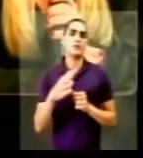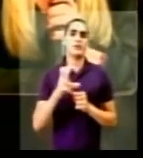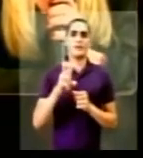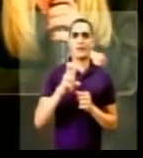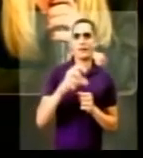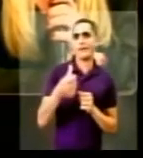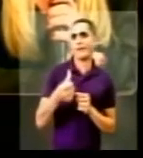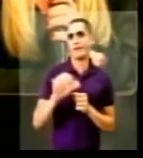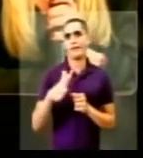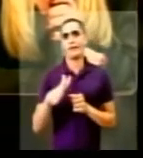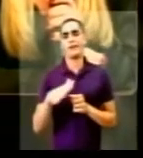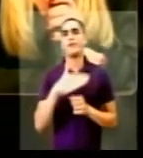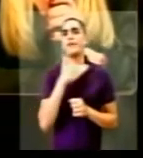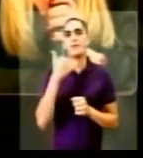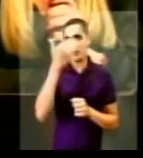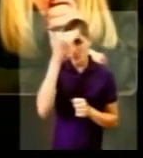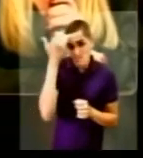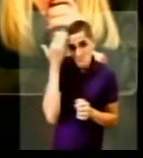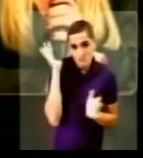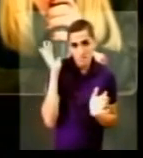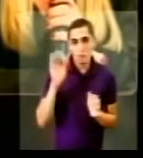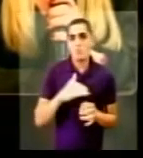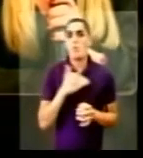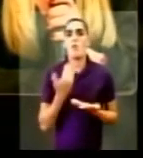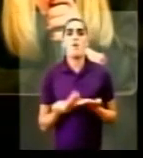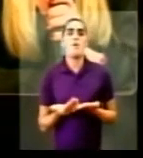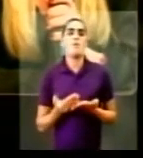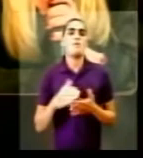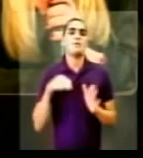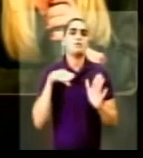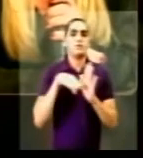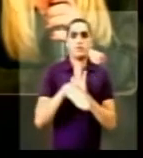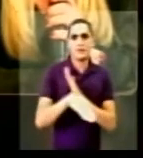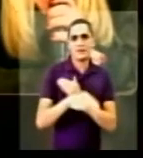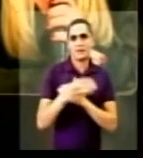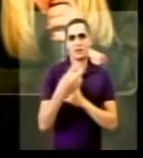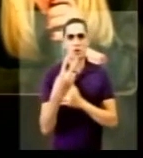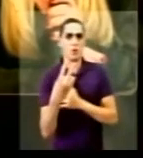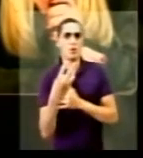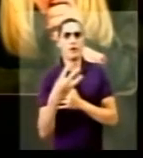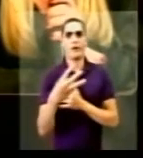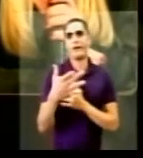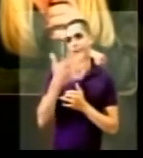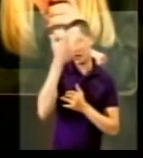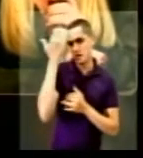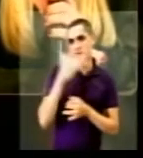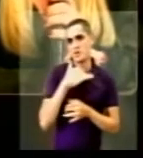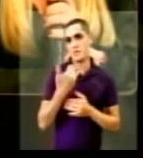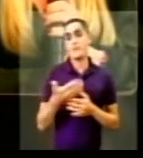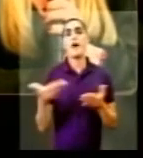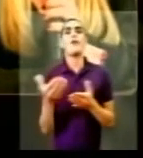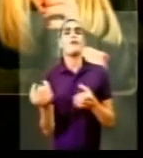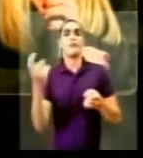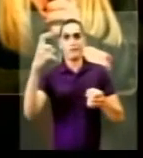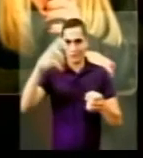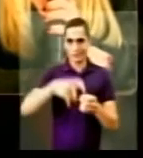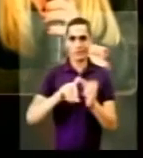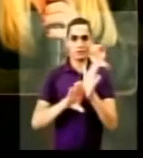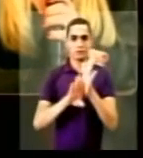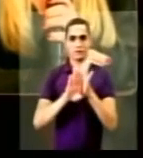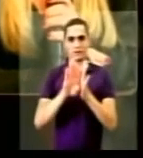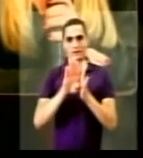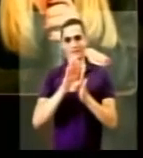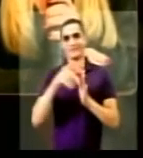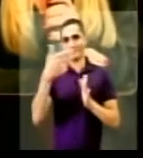média, caindo aí para um período lá em novembro com uma média de 3, de 2 casos, e agora nós voltamos a ter essa média há